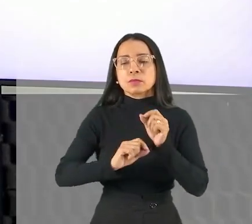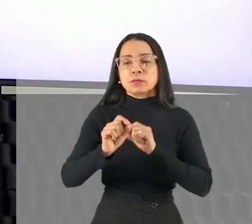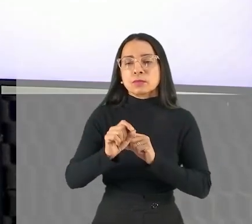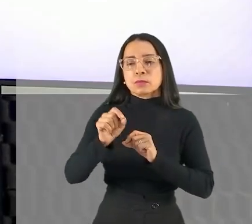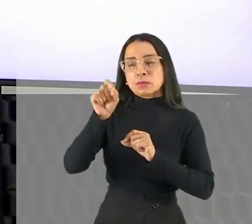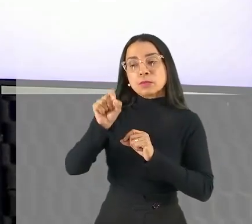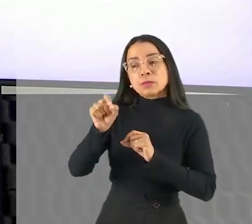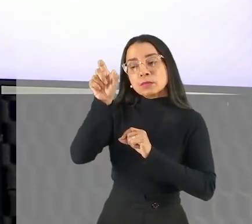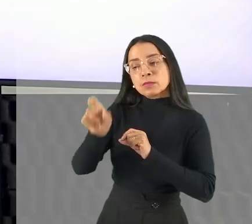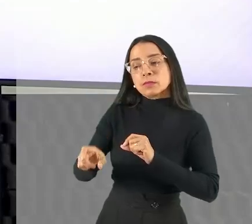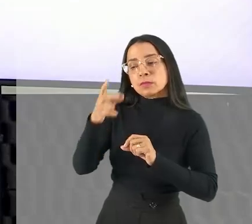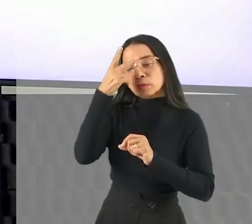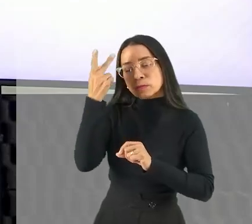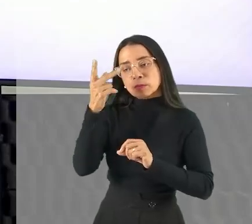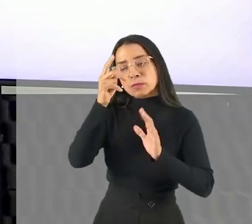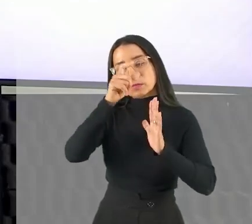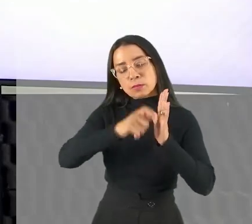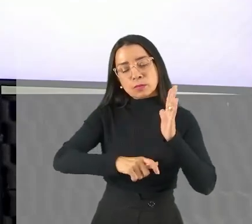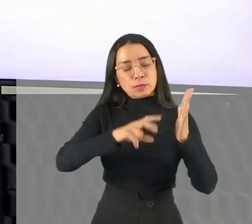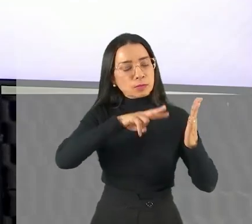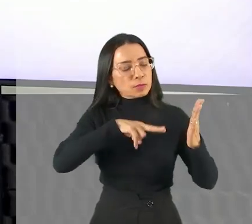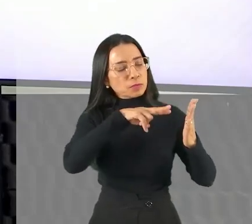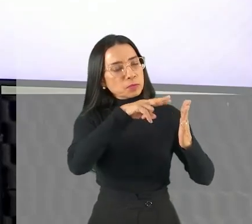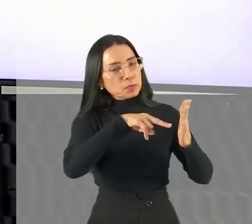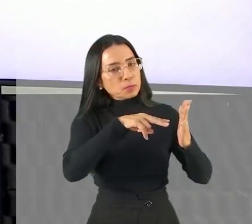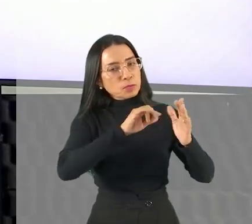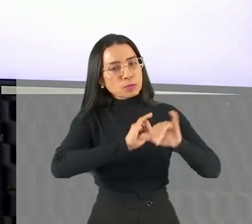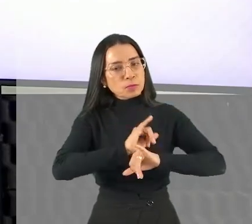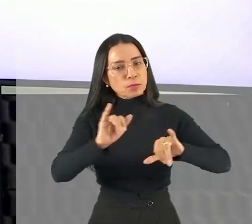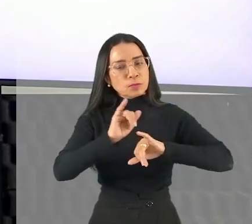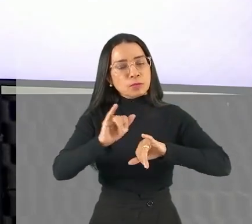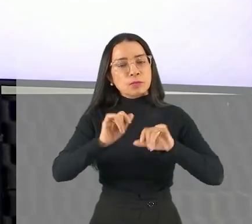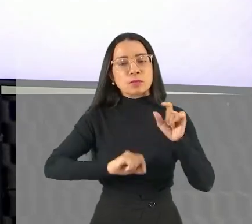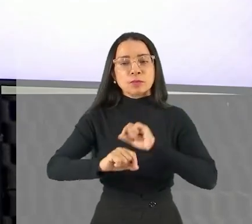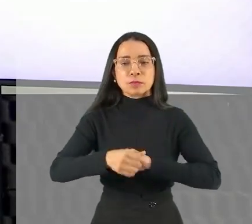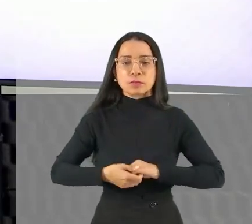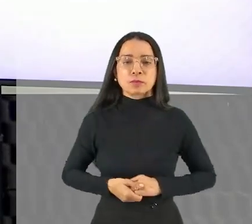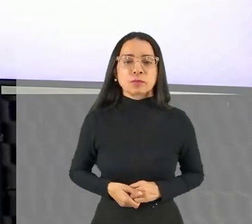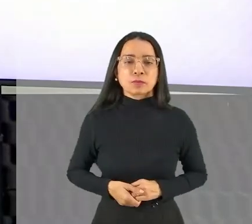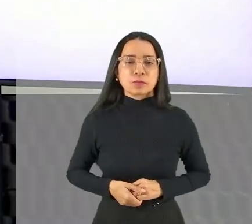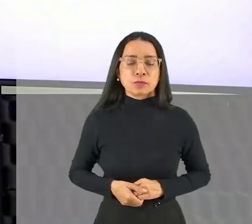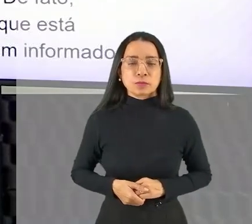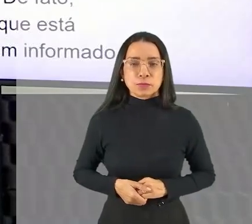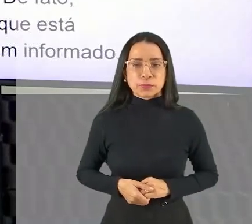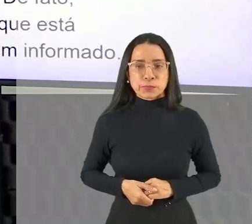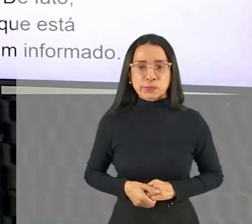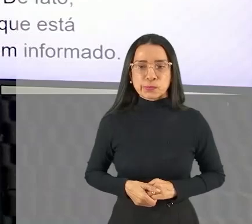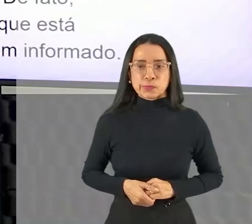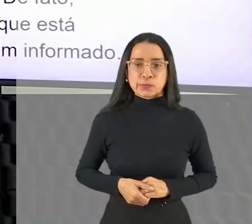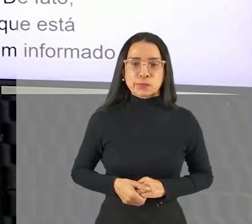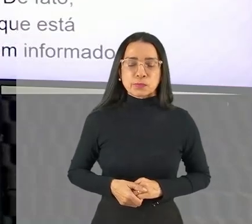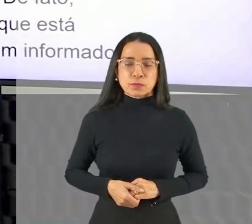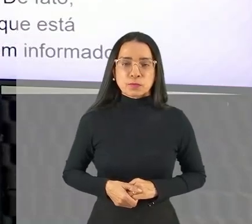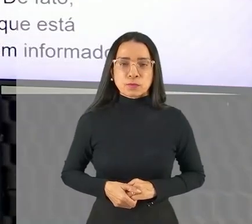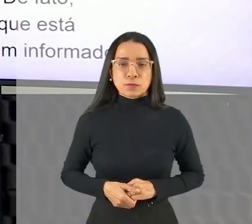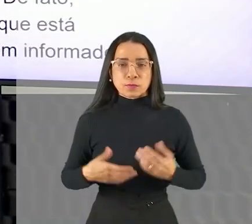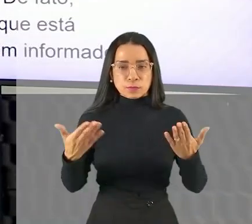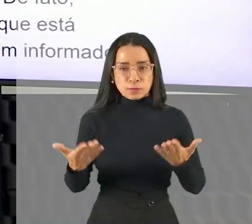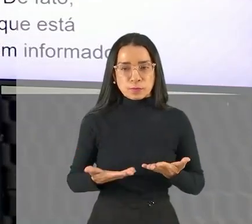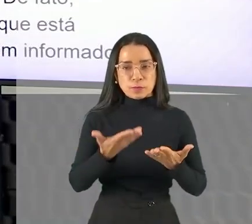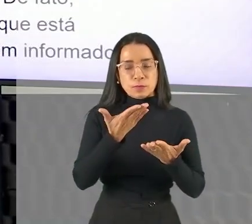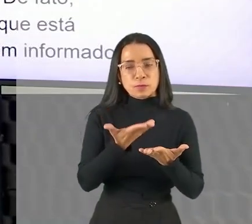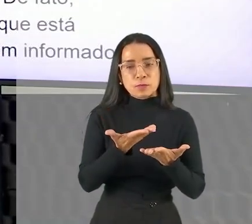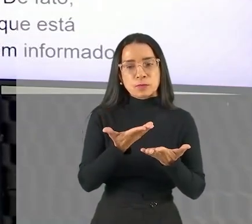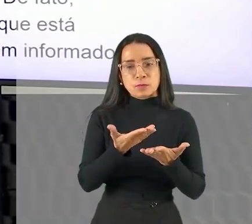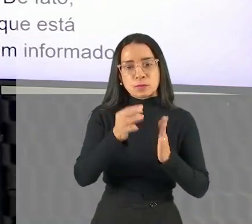referente à informação que está sendo repassada no anúncio. Então, o nosso gabarito é a letra D. A gente vai trabalhar mais